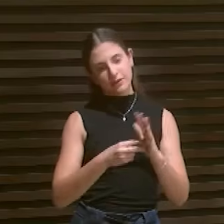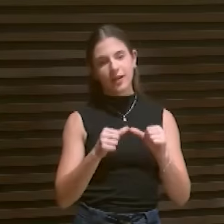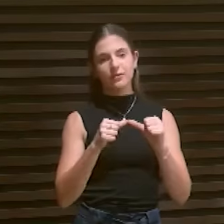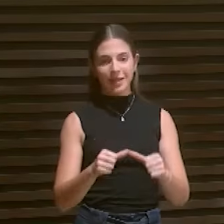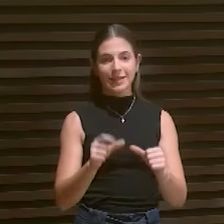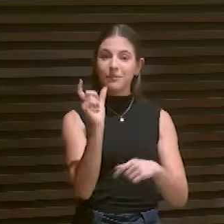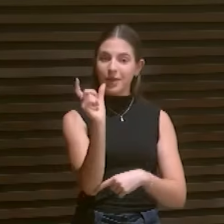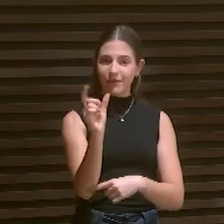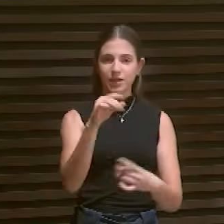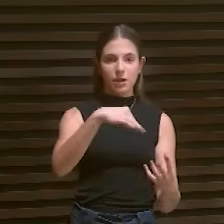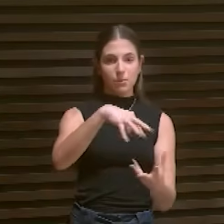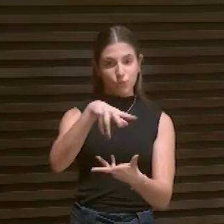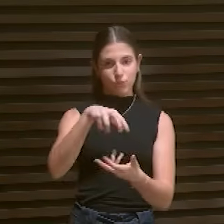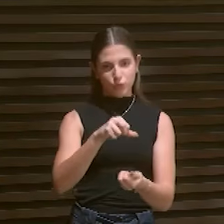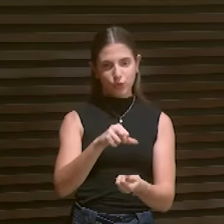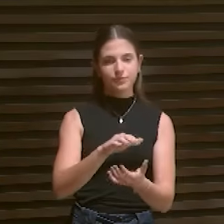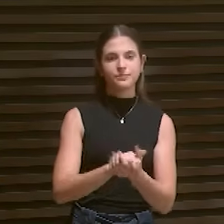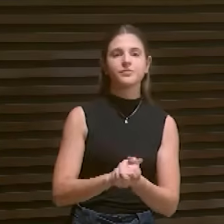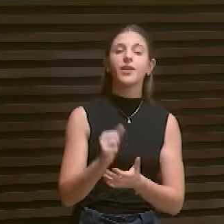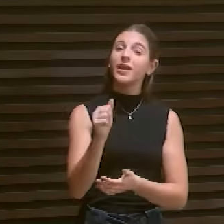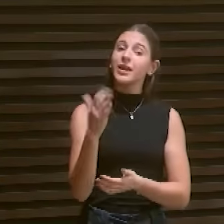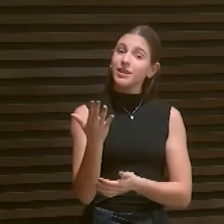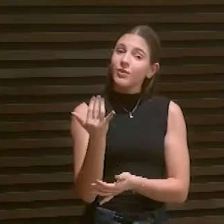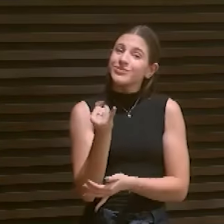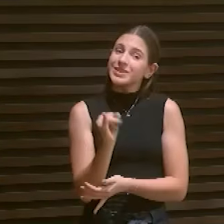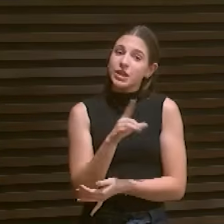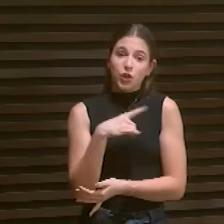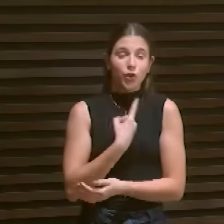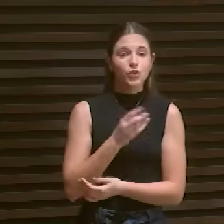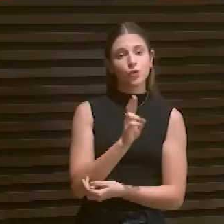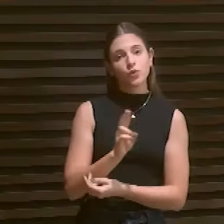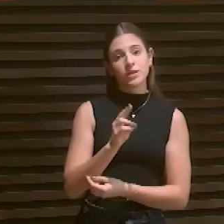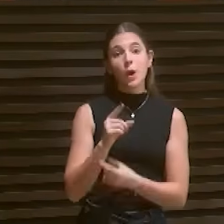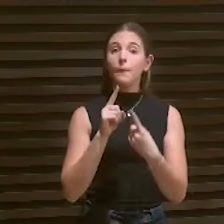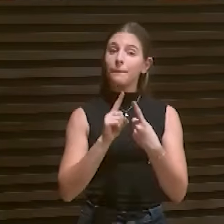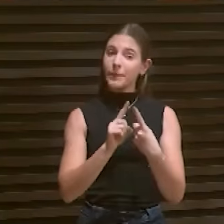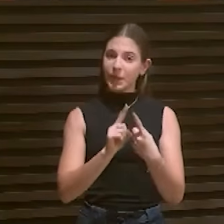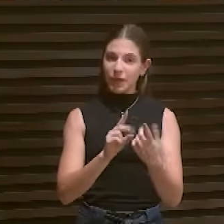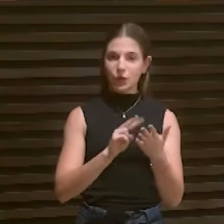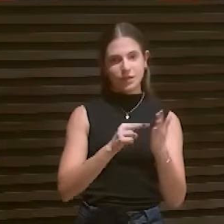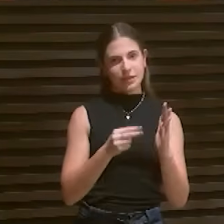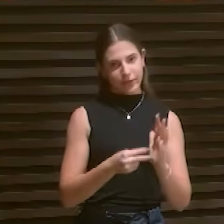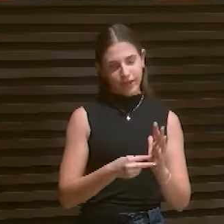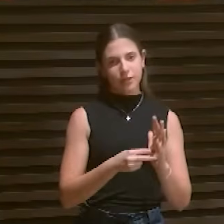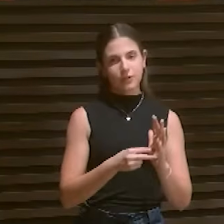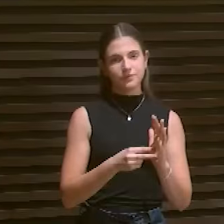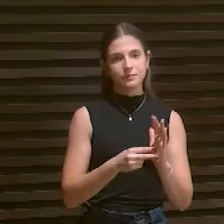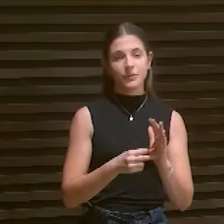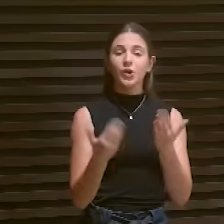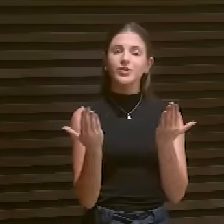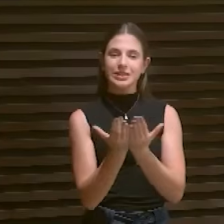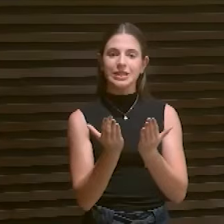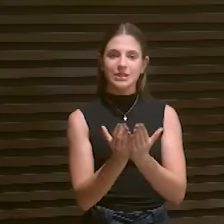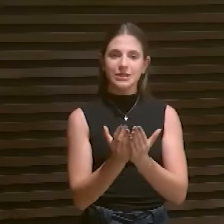aqui hoje. Então, se nós formos usar o primeiro sentido da palavra mundo, os cristãos